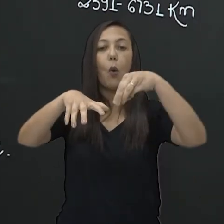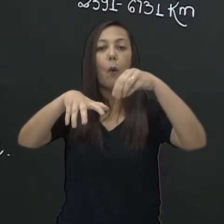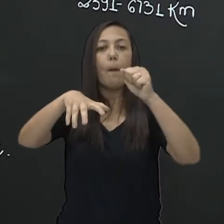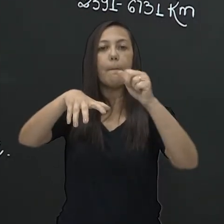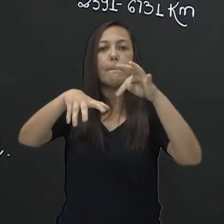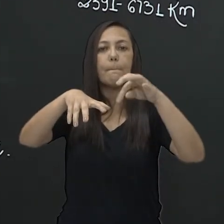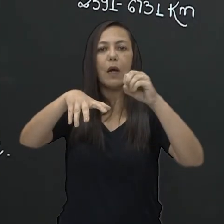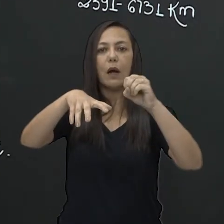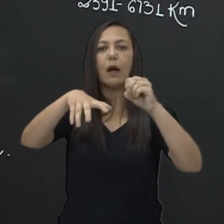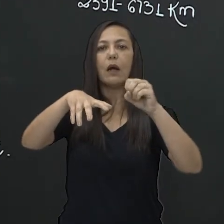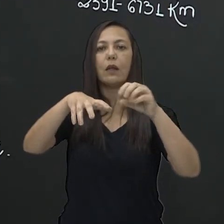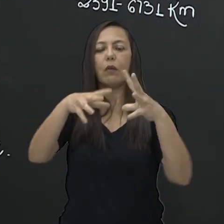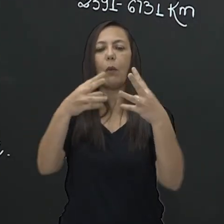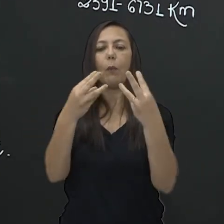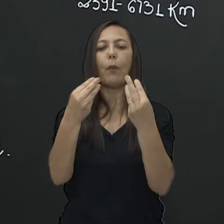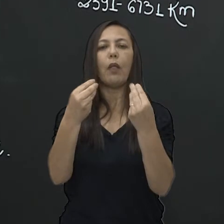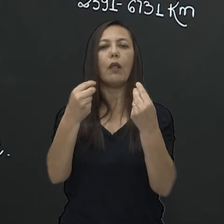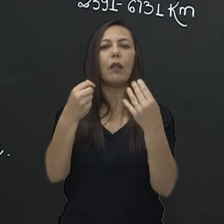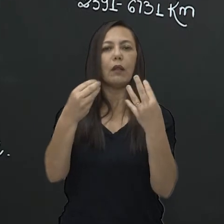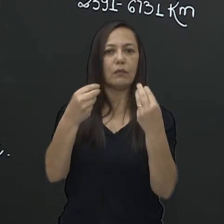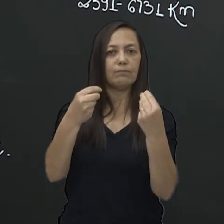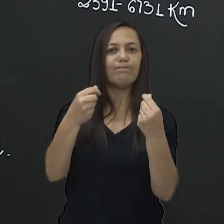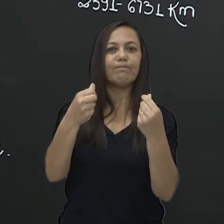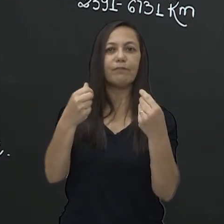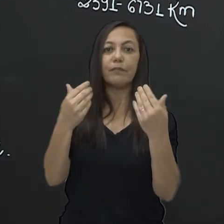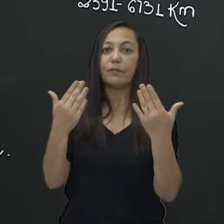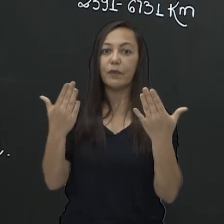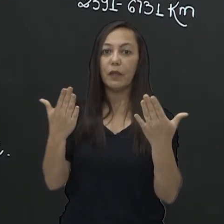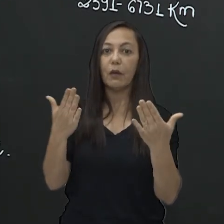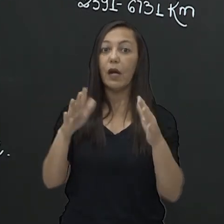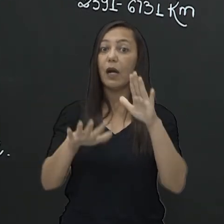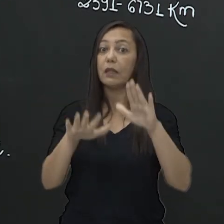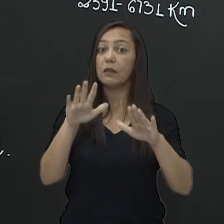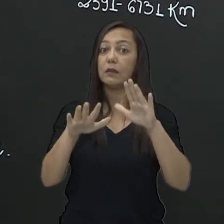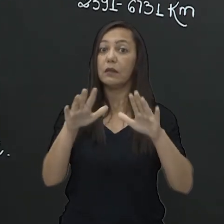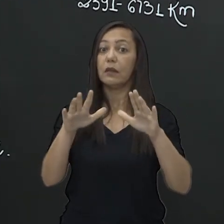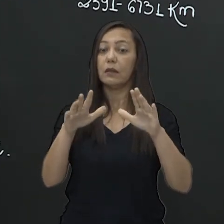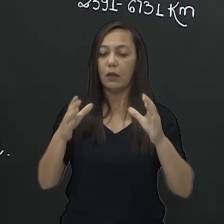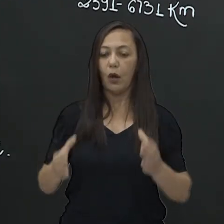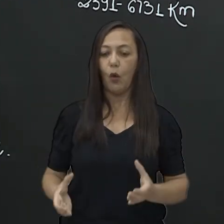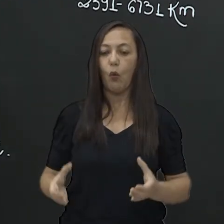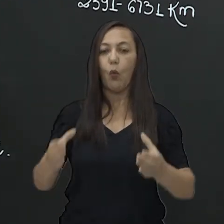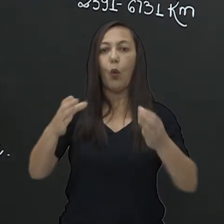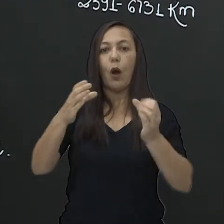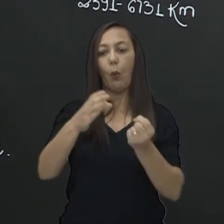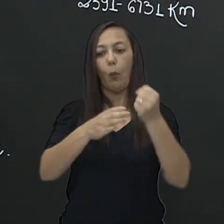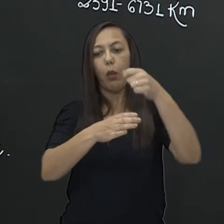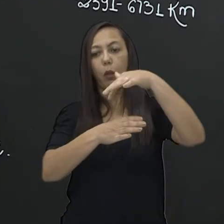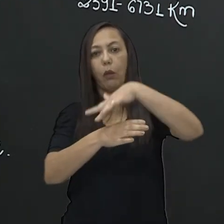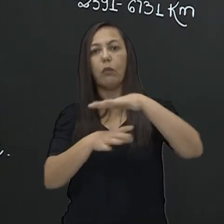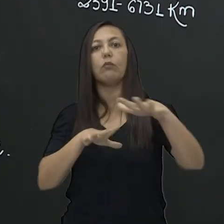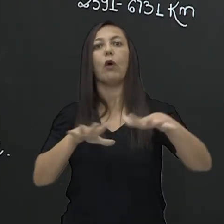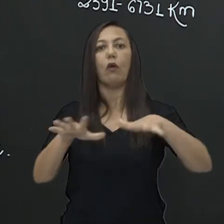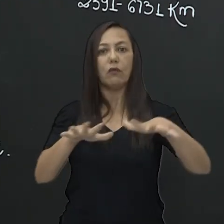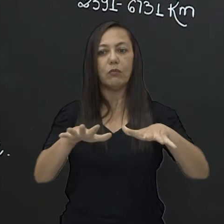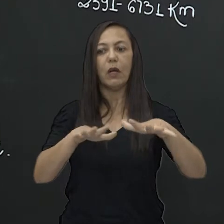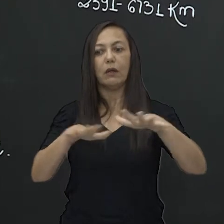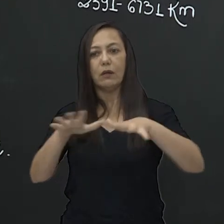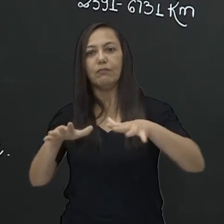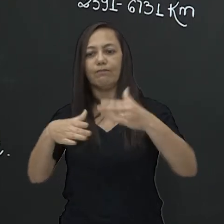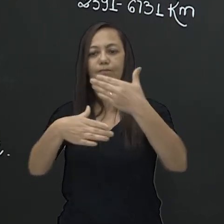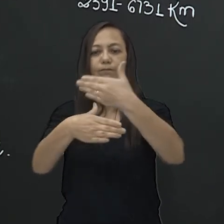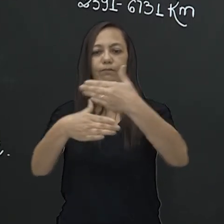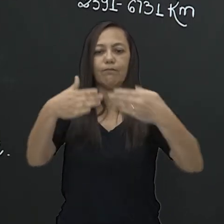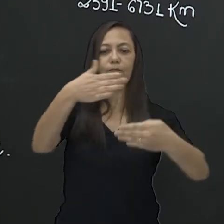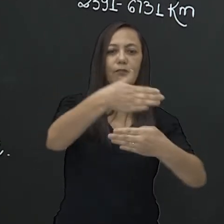sólido, então ele é levemente pastoso. Nessa brincadeira, de vez em quando tem movimentos, movimentos, movimentos. E às